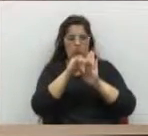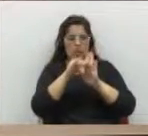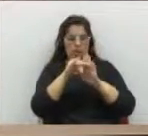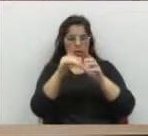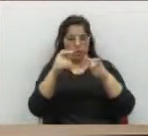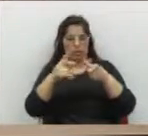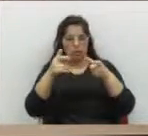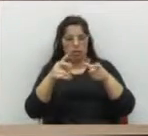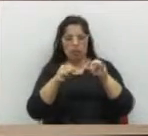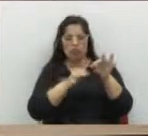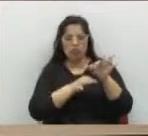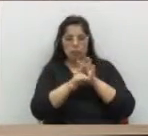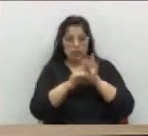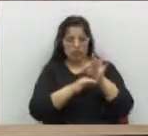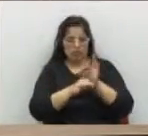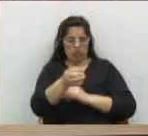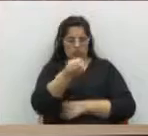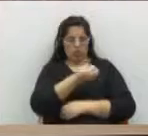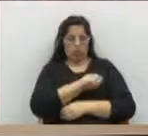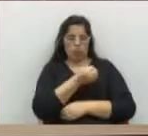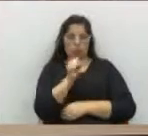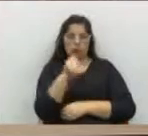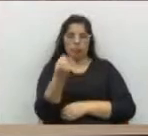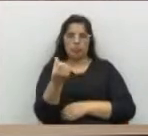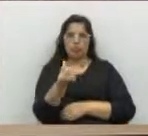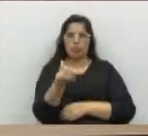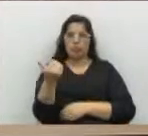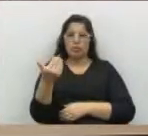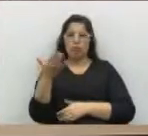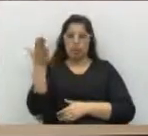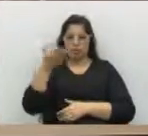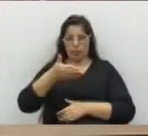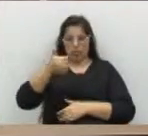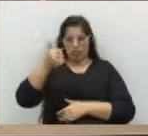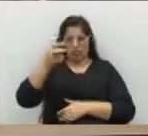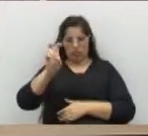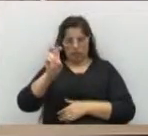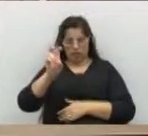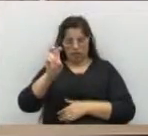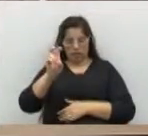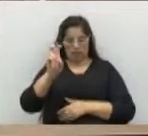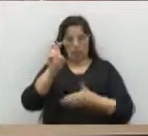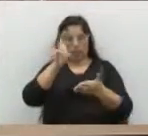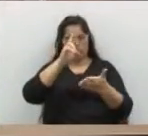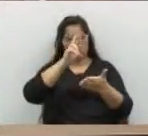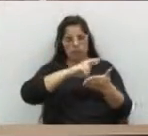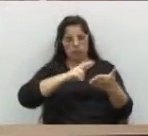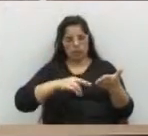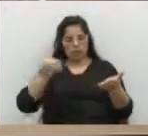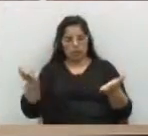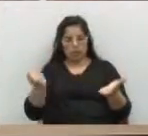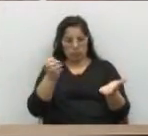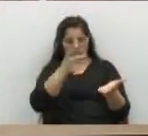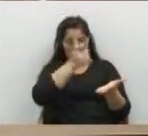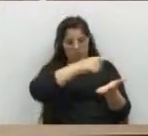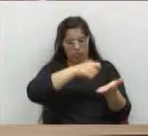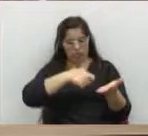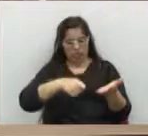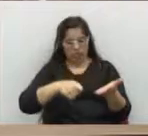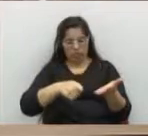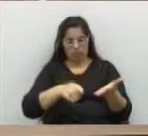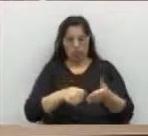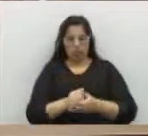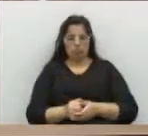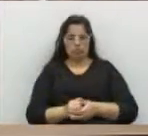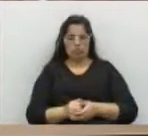ao projeto de lei número 86/15 a seguinte redação. Esta presidência recebe a emenda